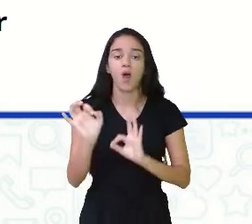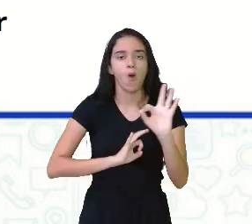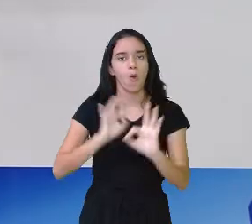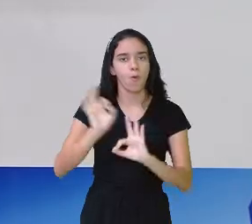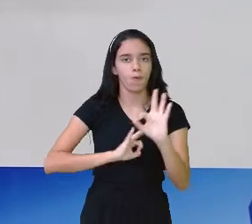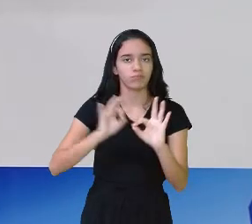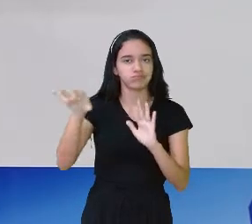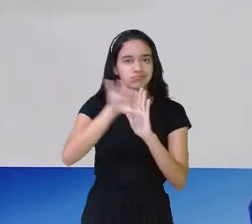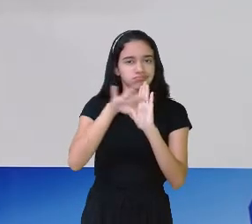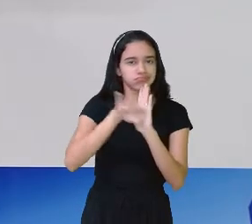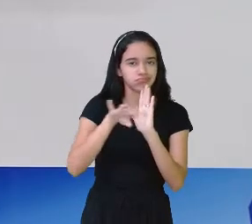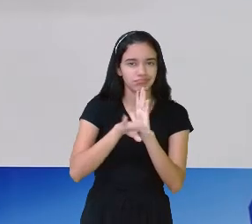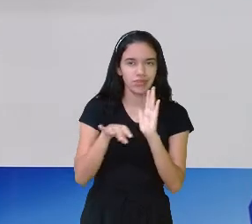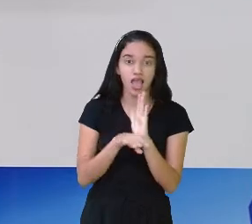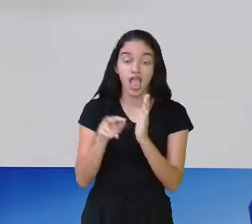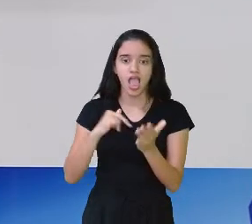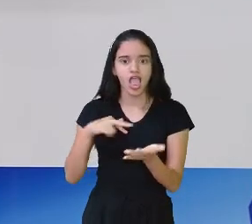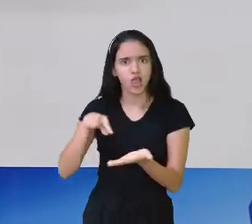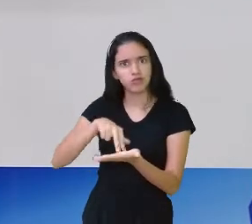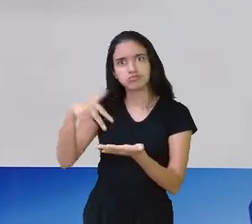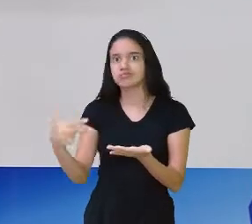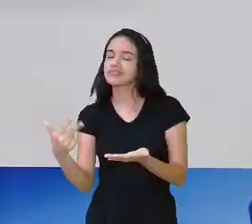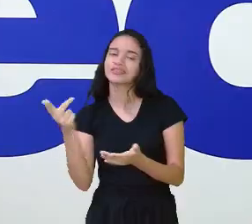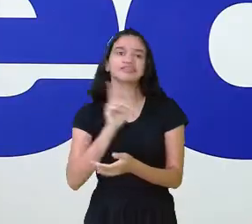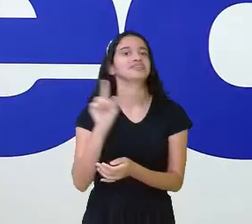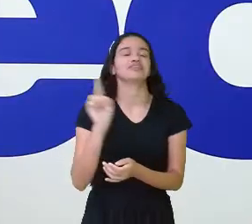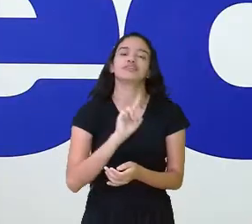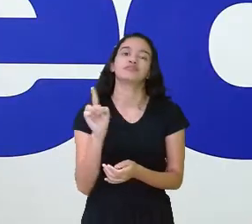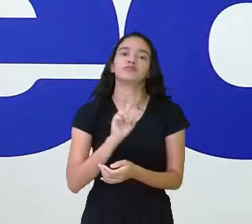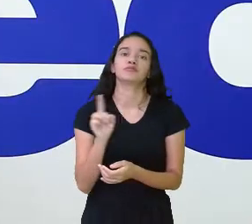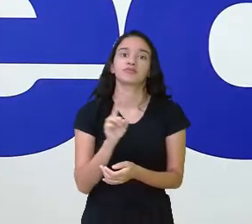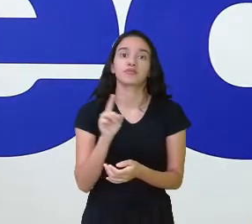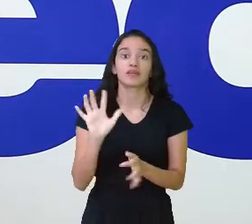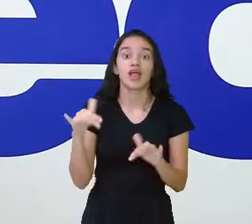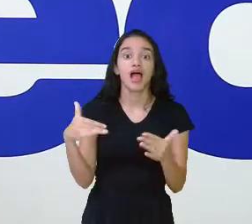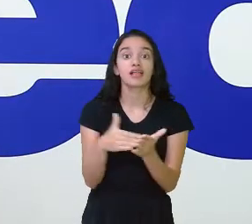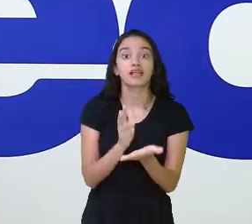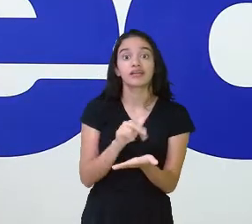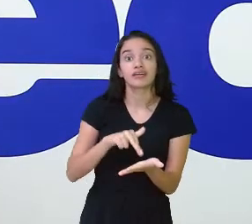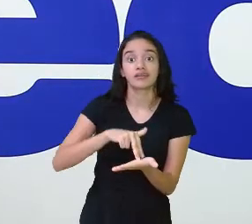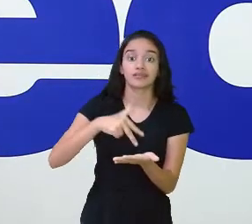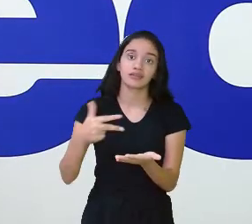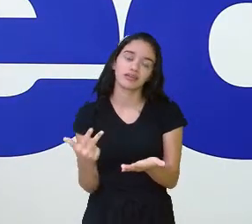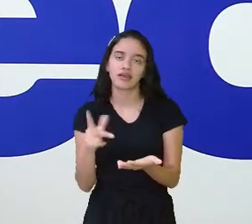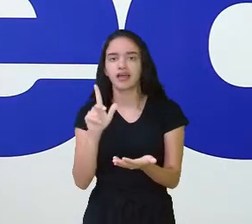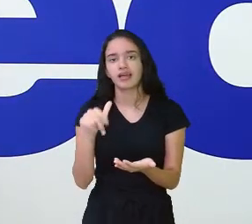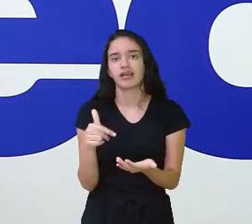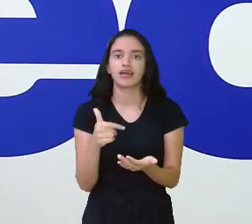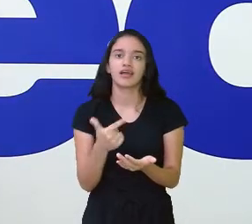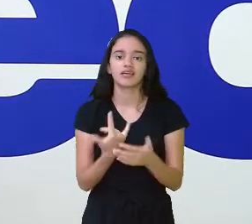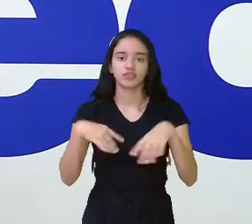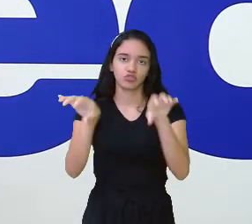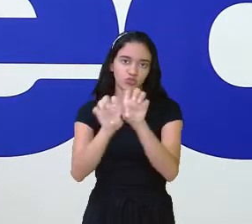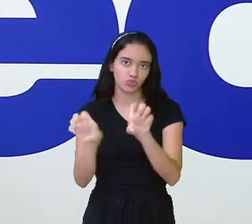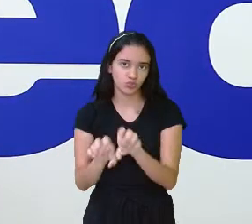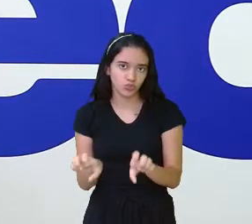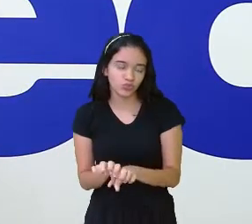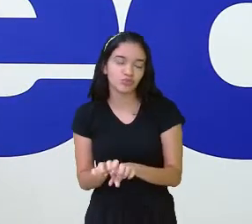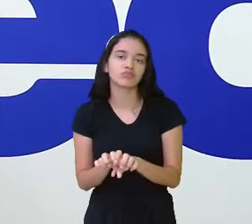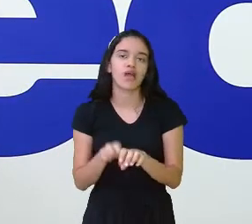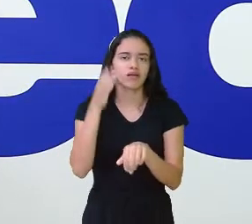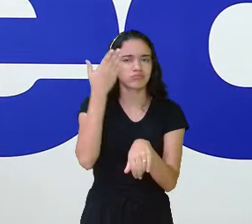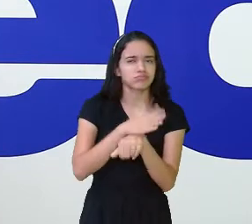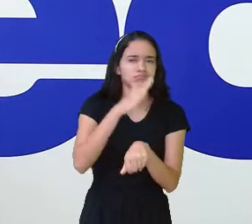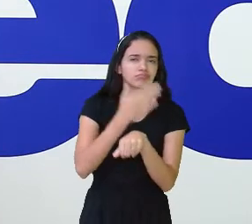programado, não é? Não é eu cair, não. Pois é, até a queda, ela é ela é estruturada, ela é